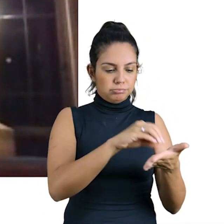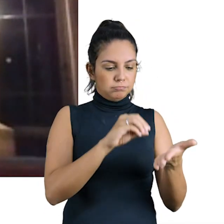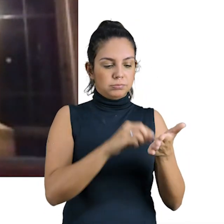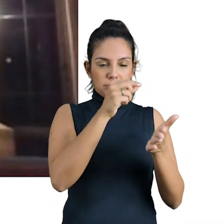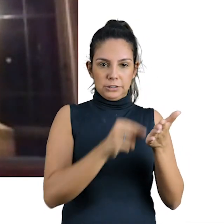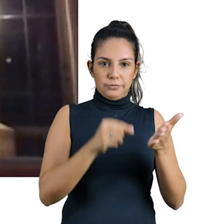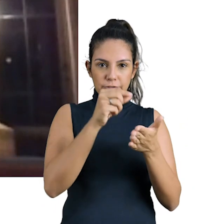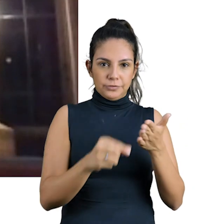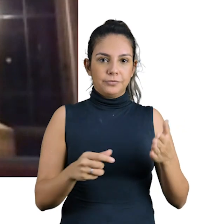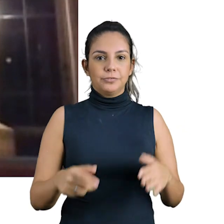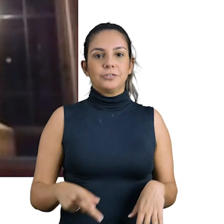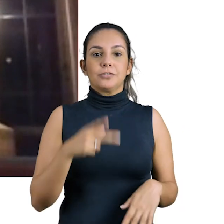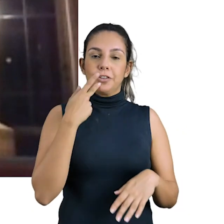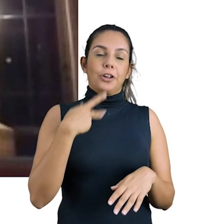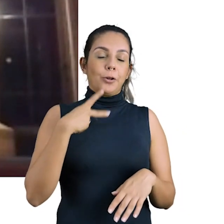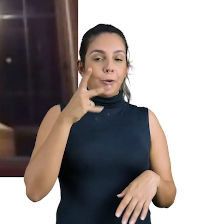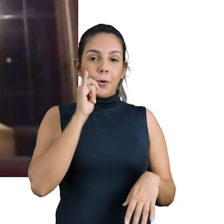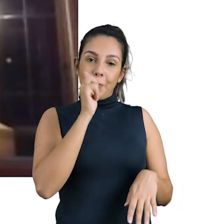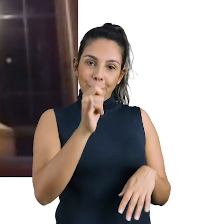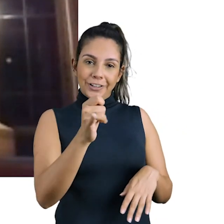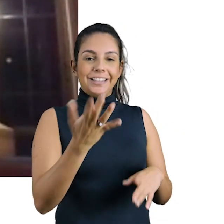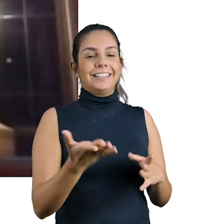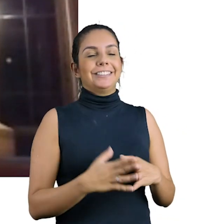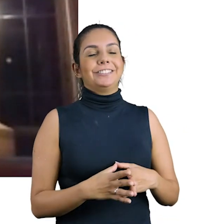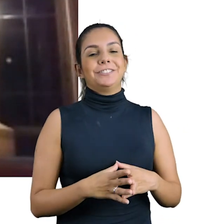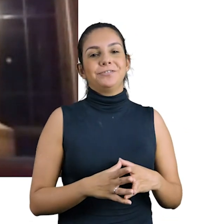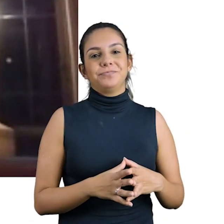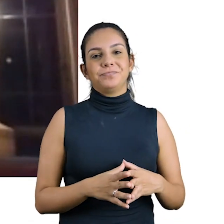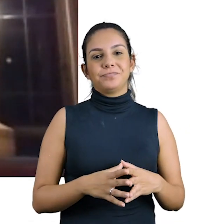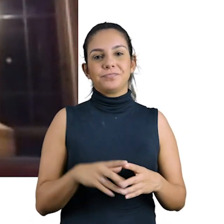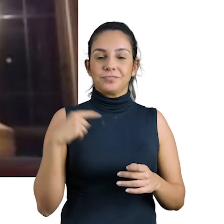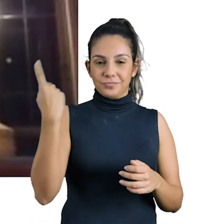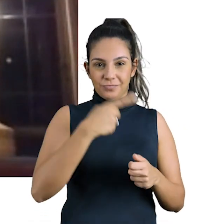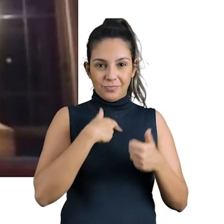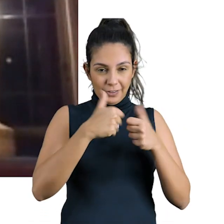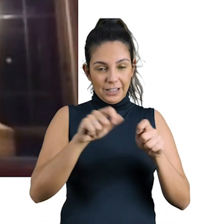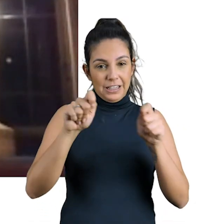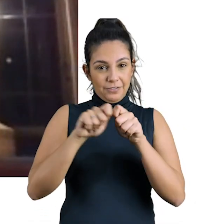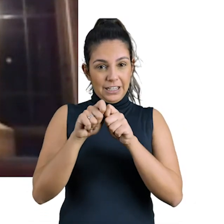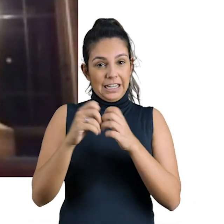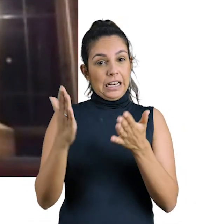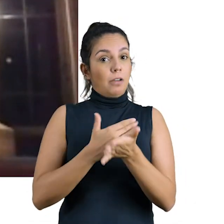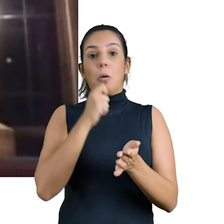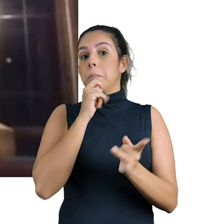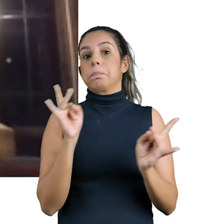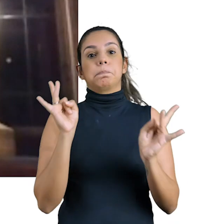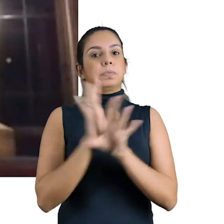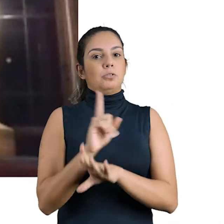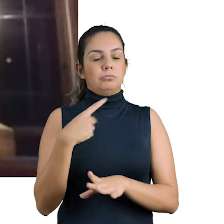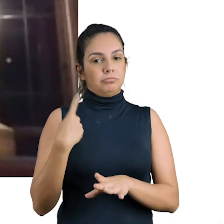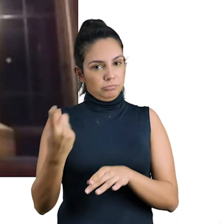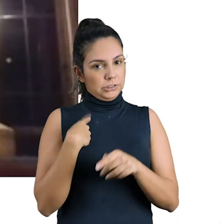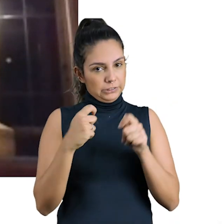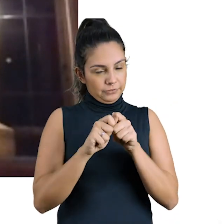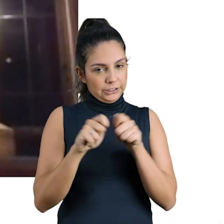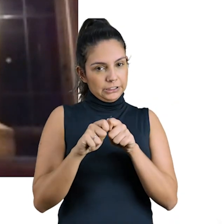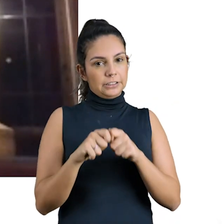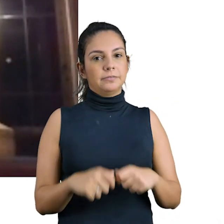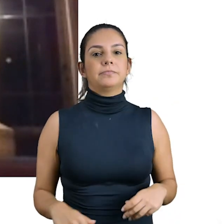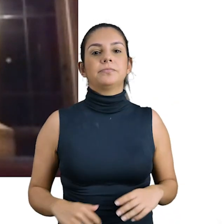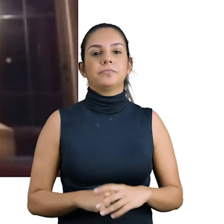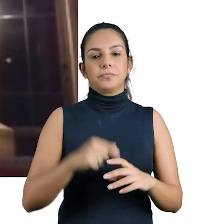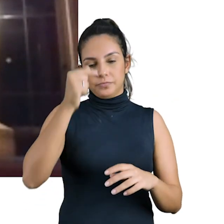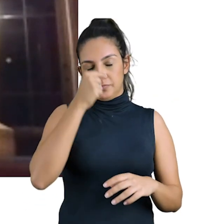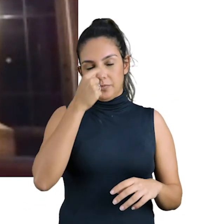dando um furo aqui, já que o Afonso nos acompanha tanto, né? Porque nós estamos fazendo o livro ainda, né? Estamos fazendo aqui a